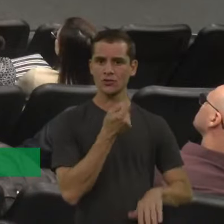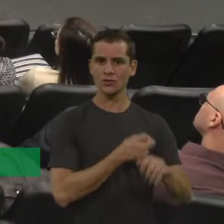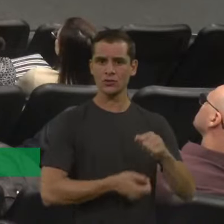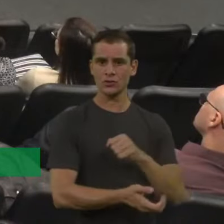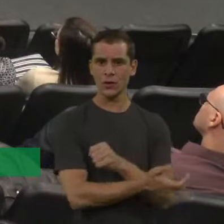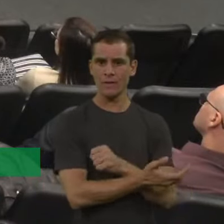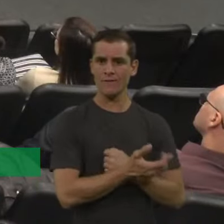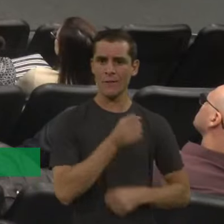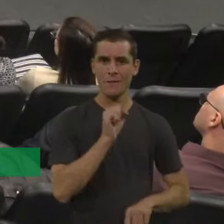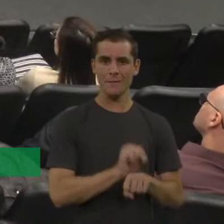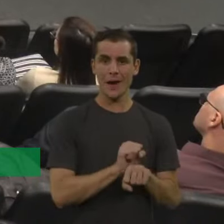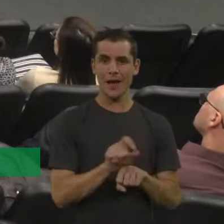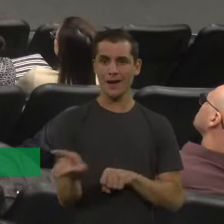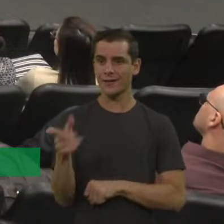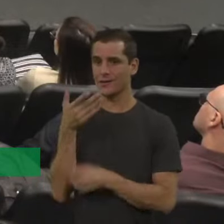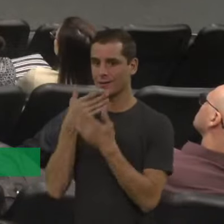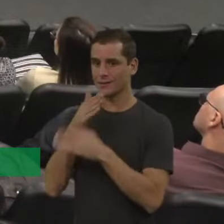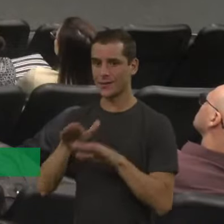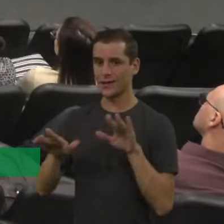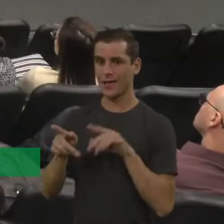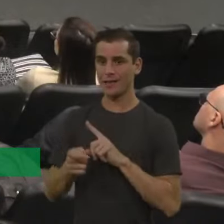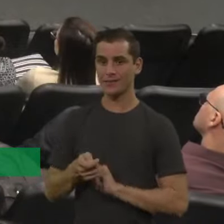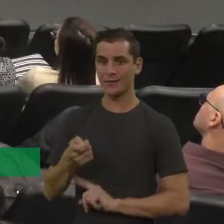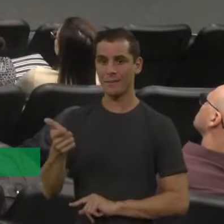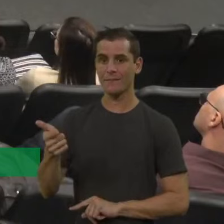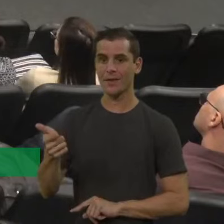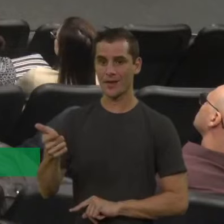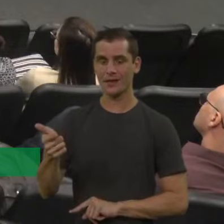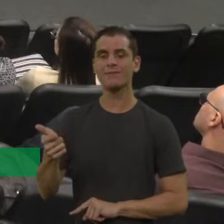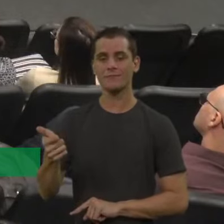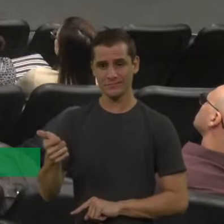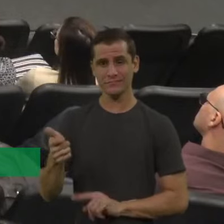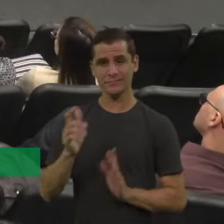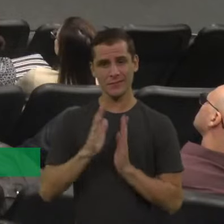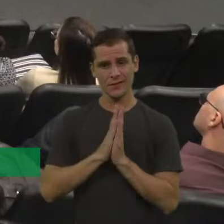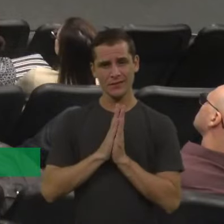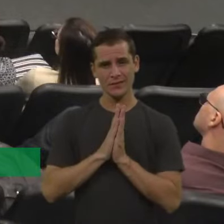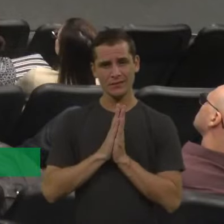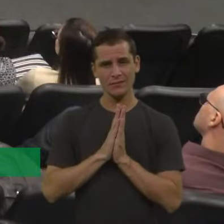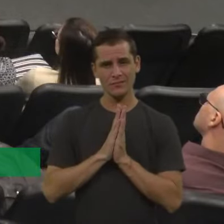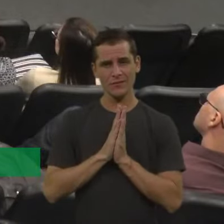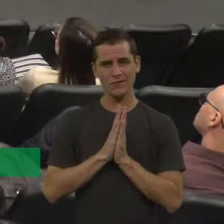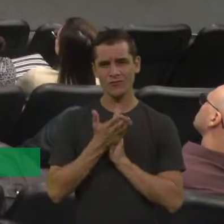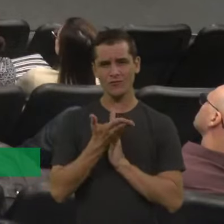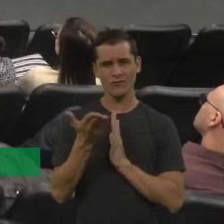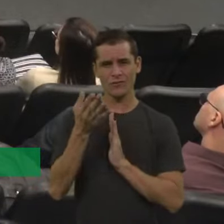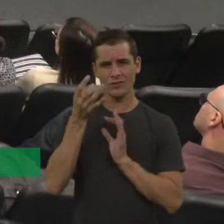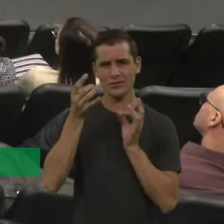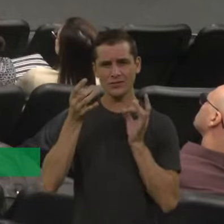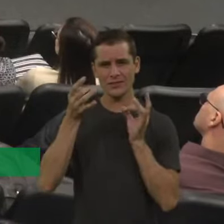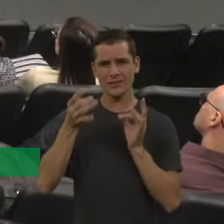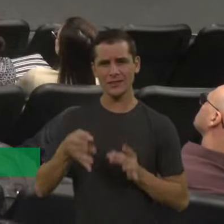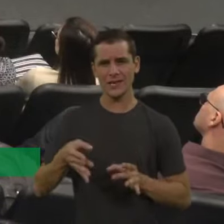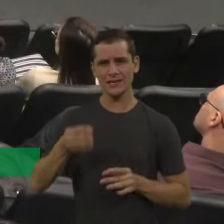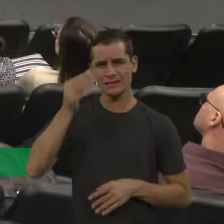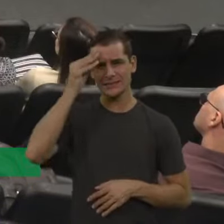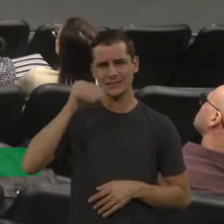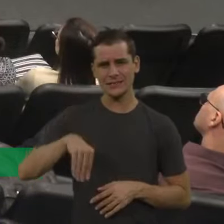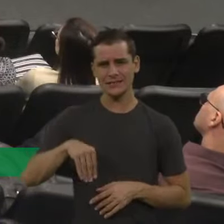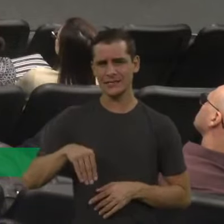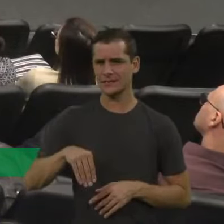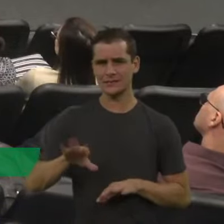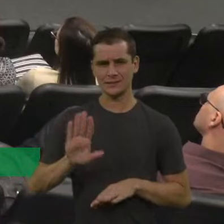crianças passam a se beneficiá-las. Então, o apelo que eu faço para vocês, nunca desistam das crianças.